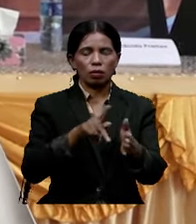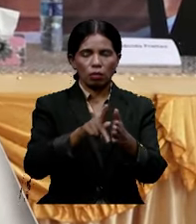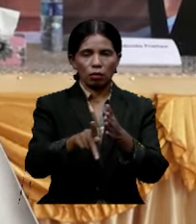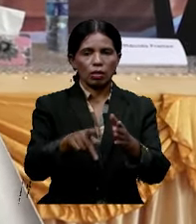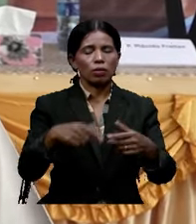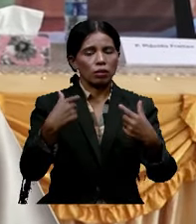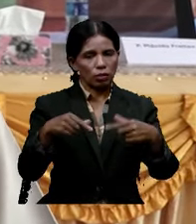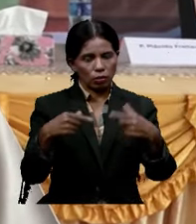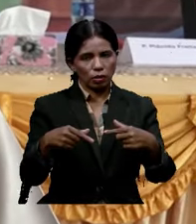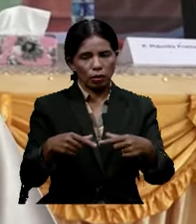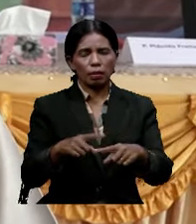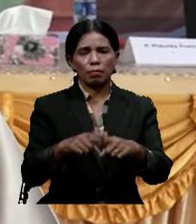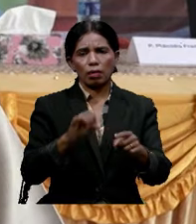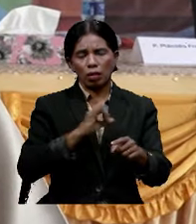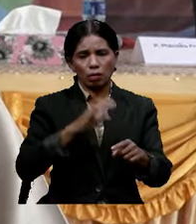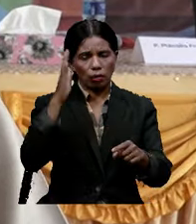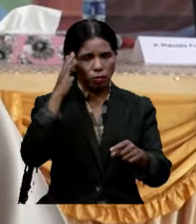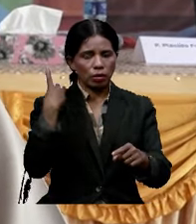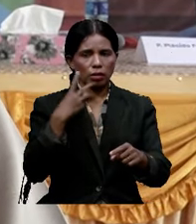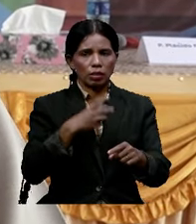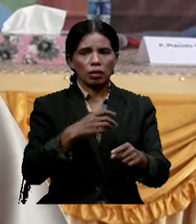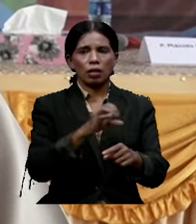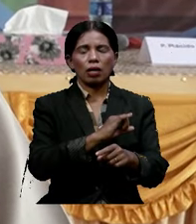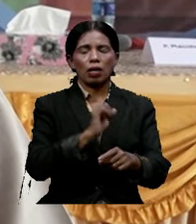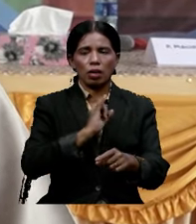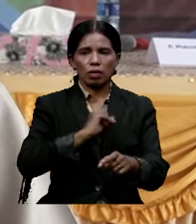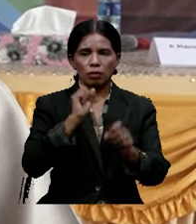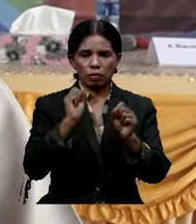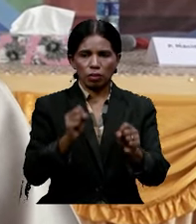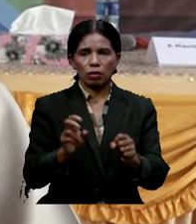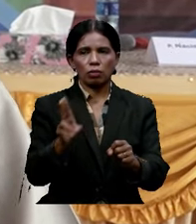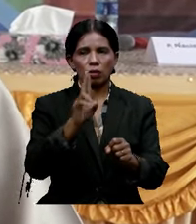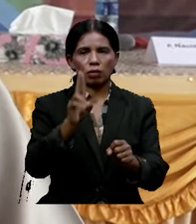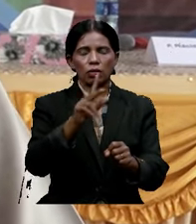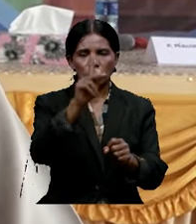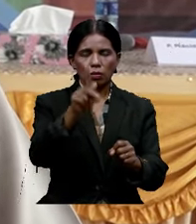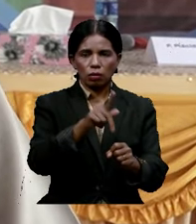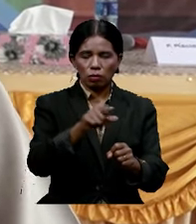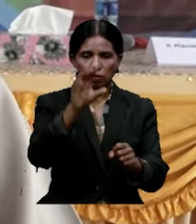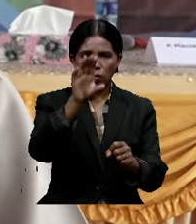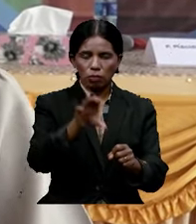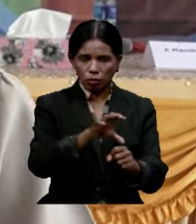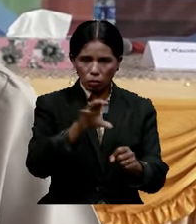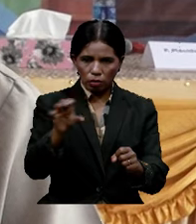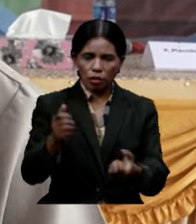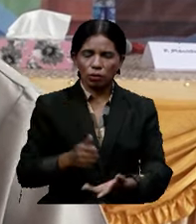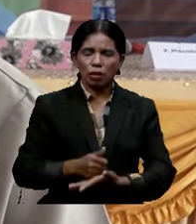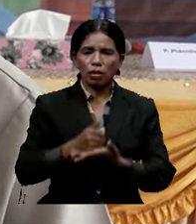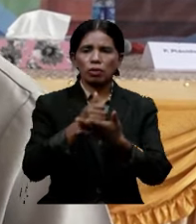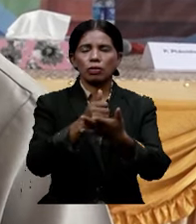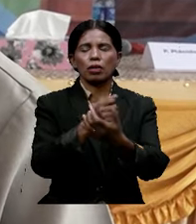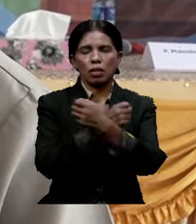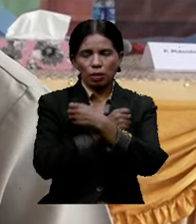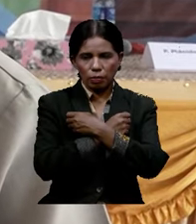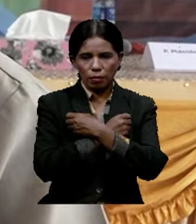malu a bebe se ita de hanau katolik ne hau tenke e usa cruz ne hodi defende hodi hadomi